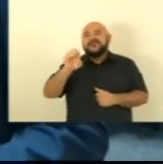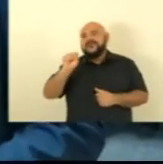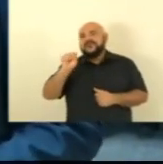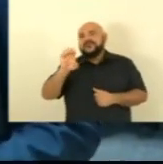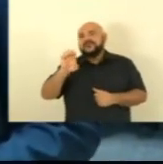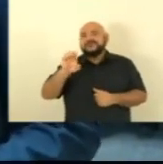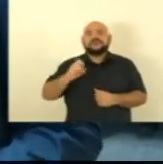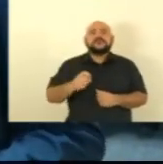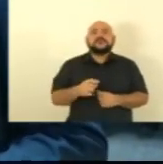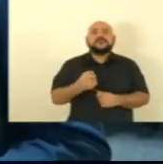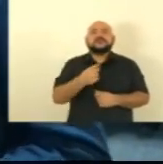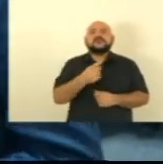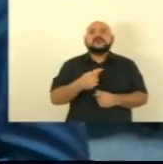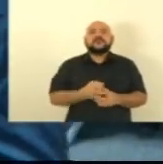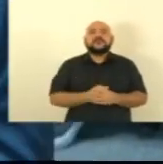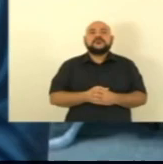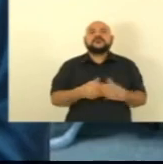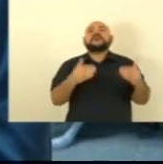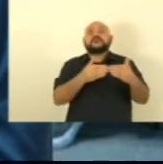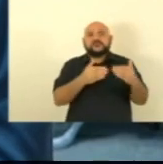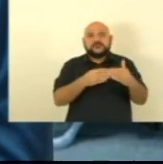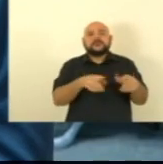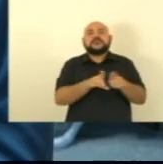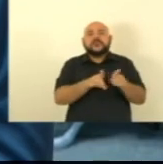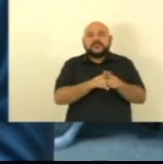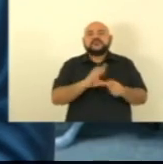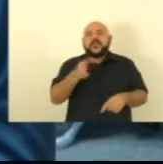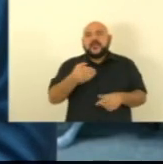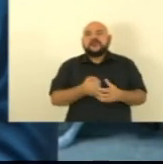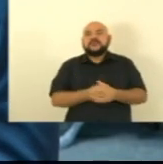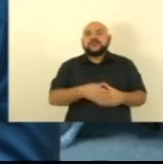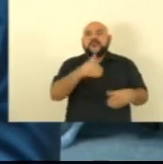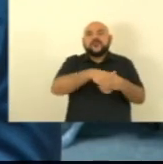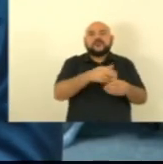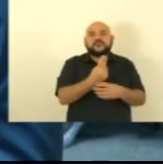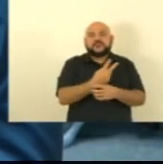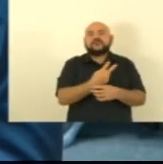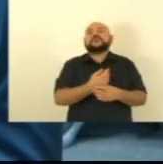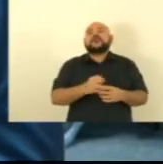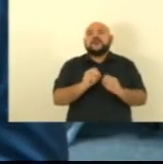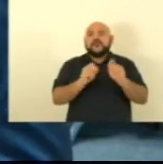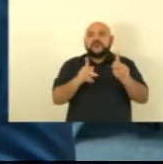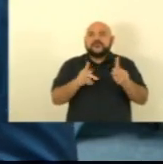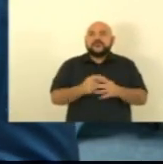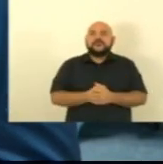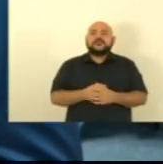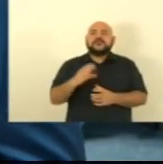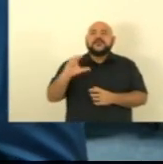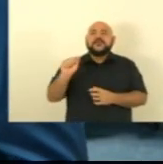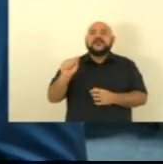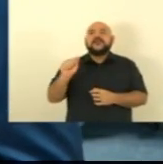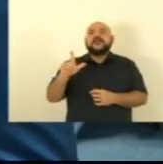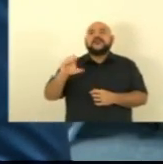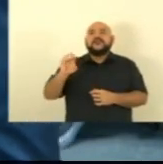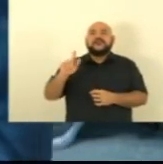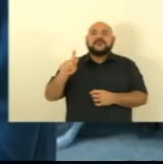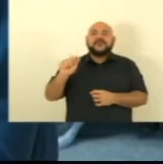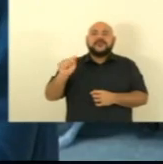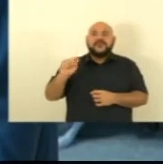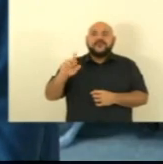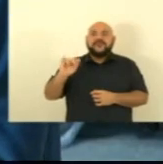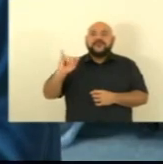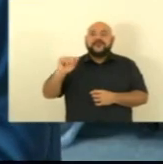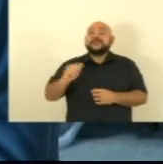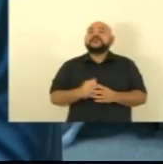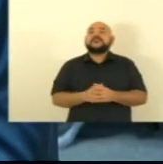Deputado Lucas, com o relator, já votou nas duas comissões. Deputado Mazinho, com o relator. Deputado Calegari. Deputado